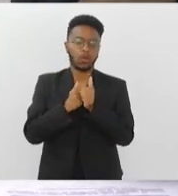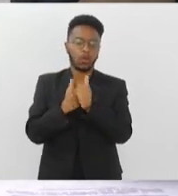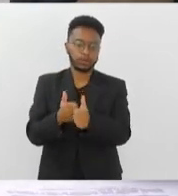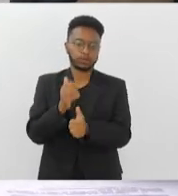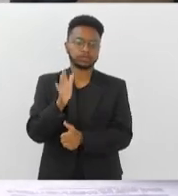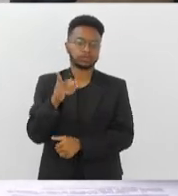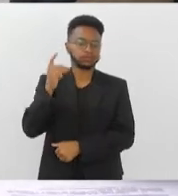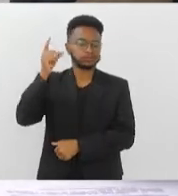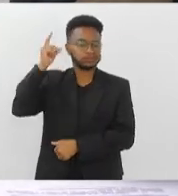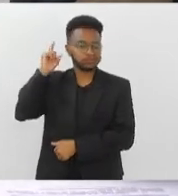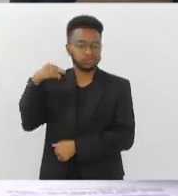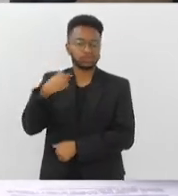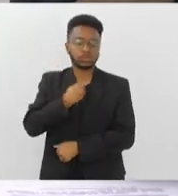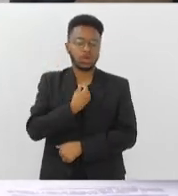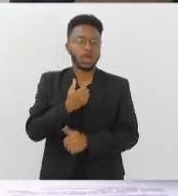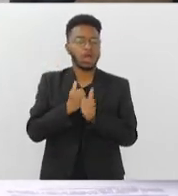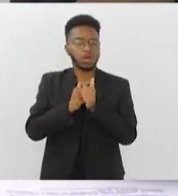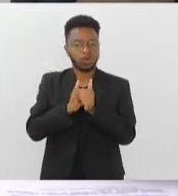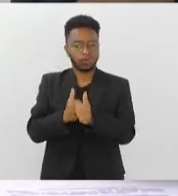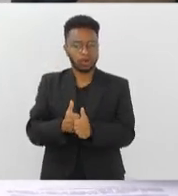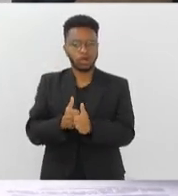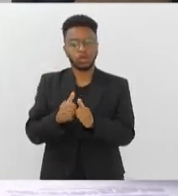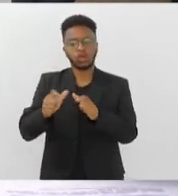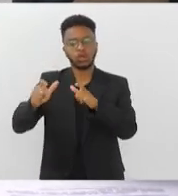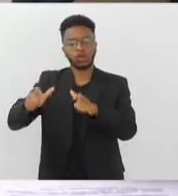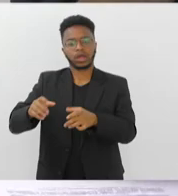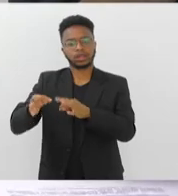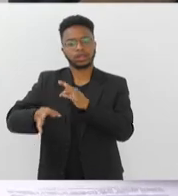atrás, a gente acompanhou, por exemplo, a estação de tratamento da Penha.